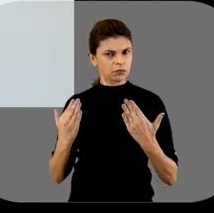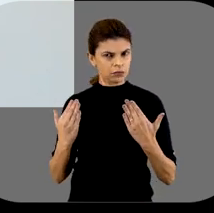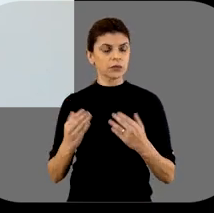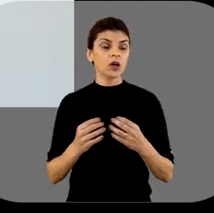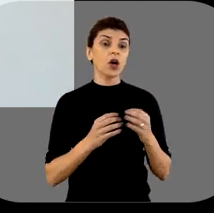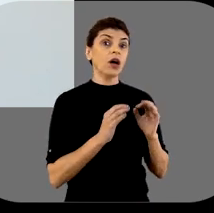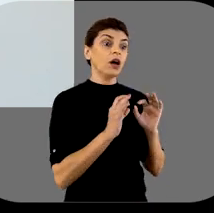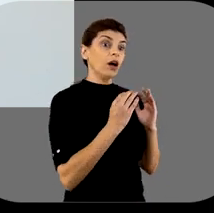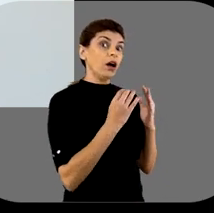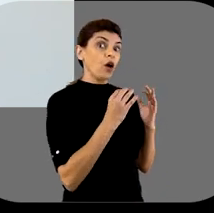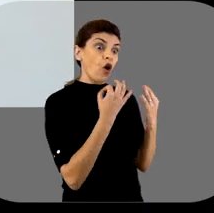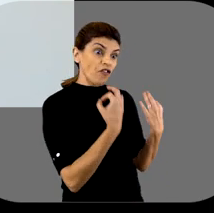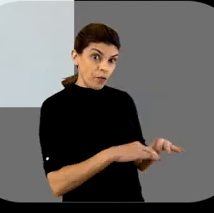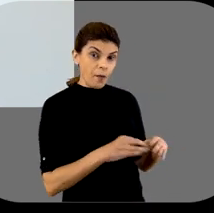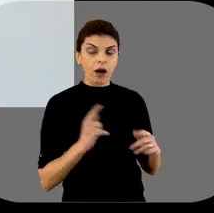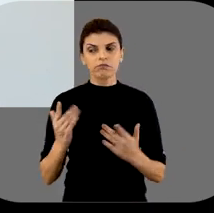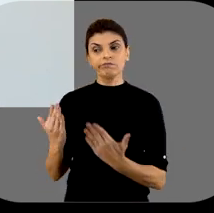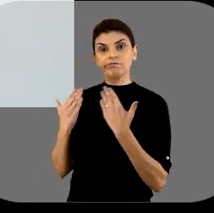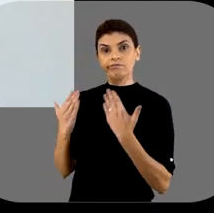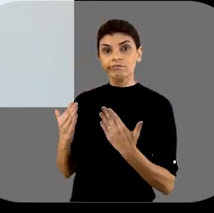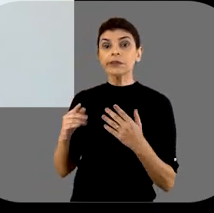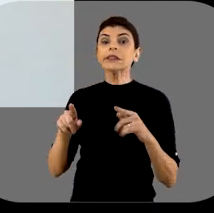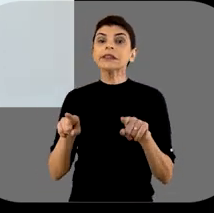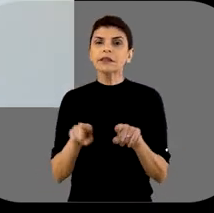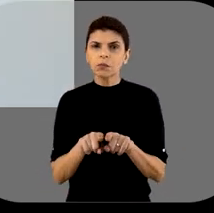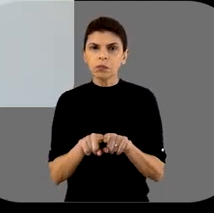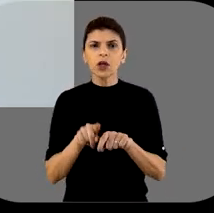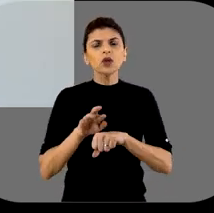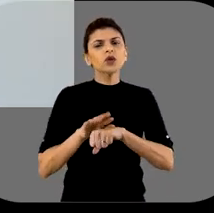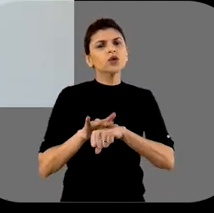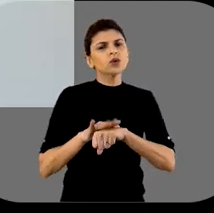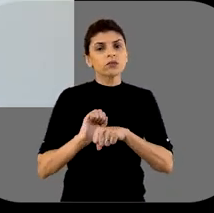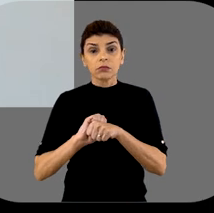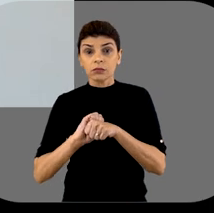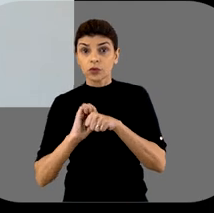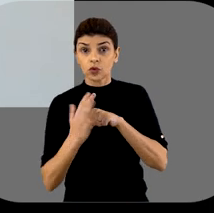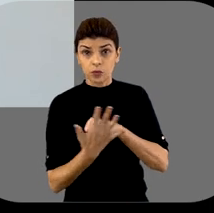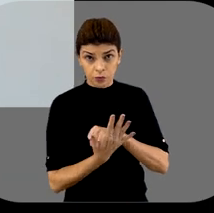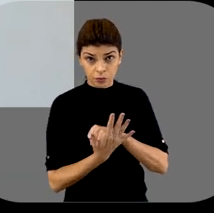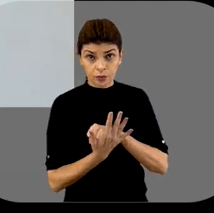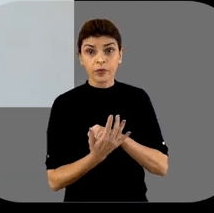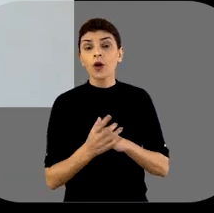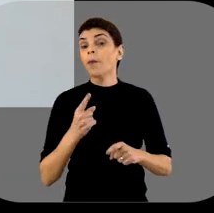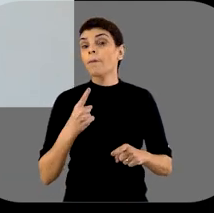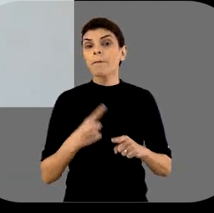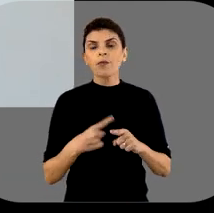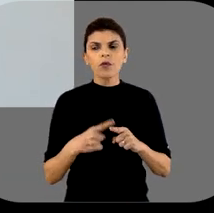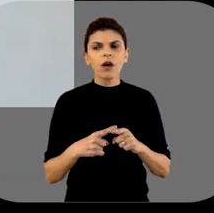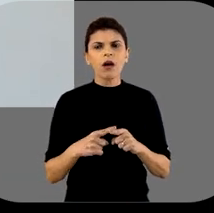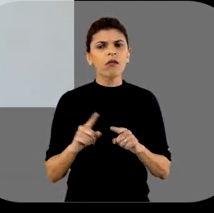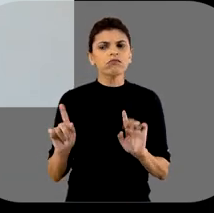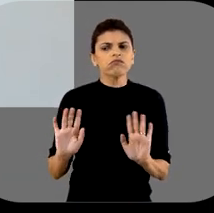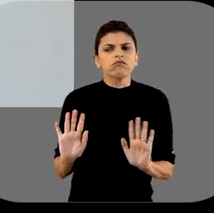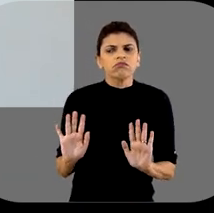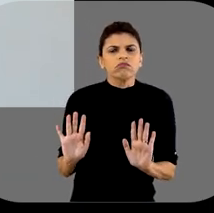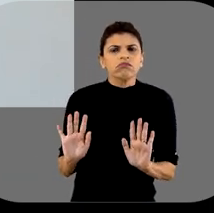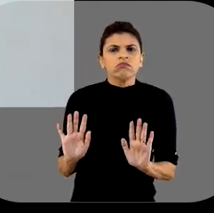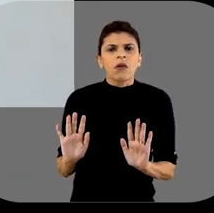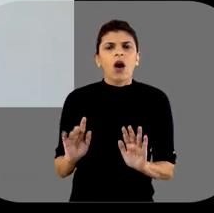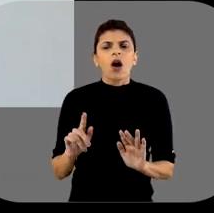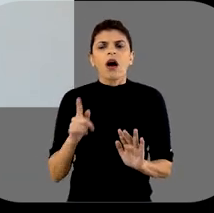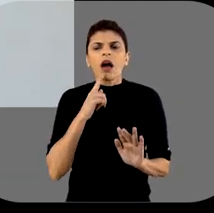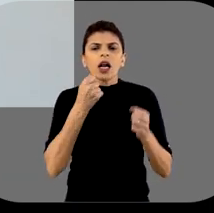suspeito, caso confirmado, existe o critério para descarte da doença pelo coronavírus 19. E aí eles